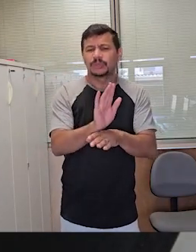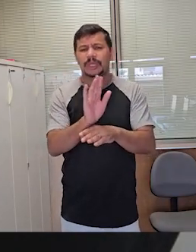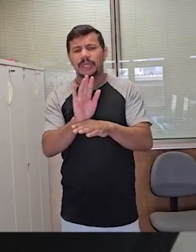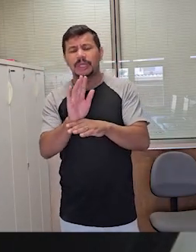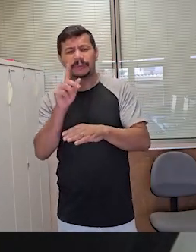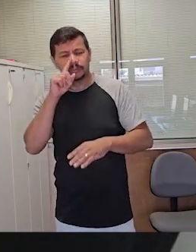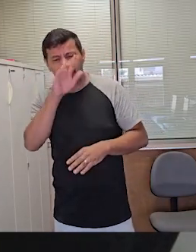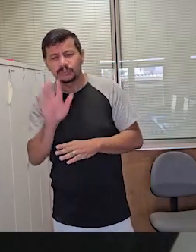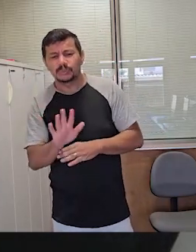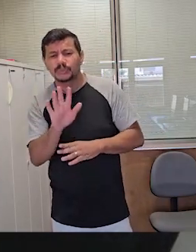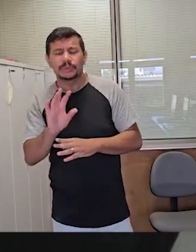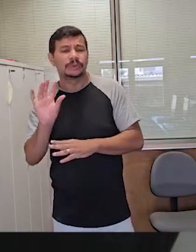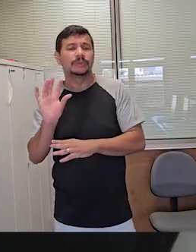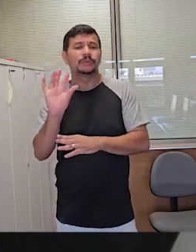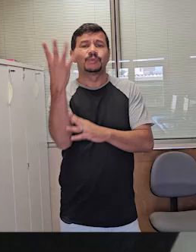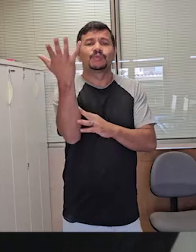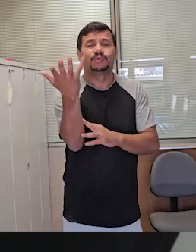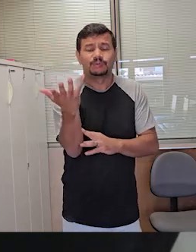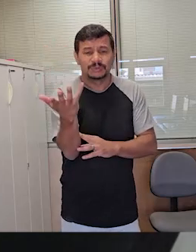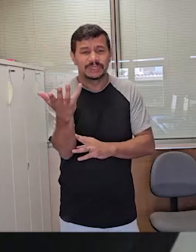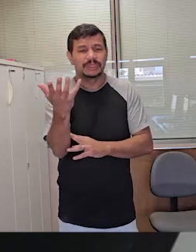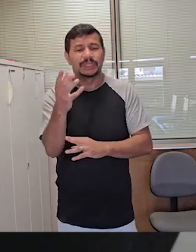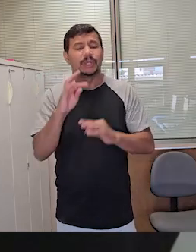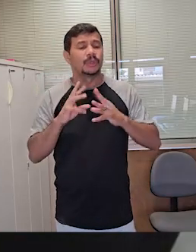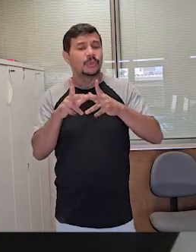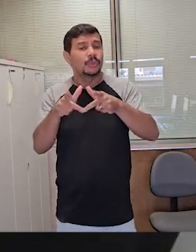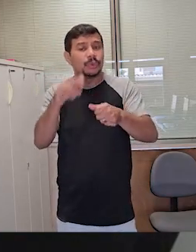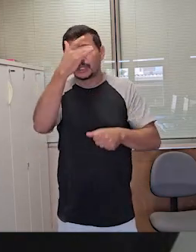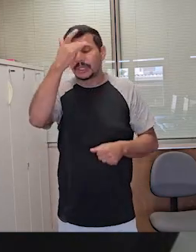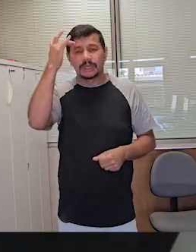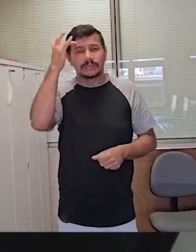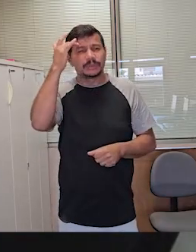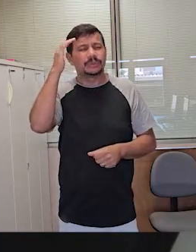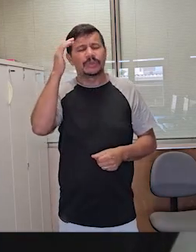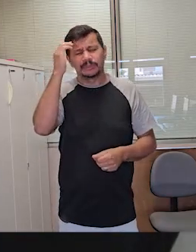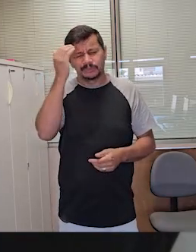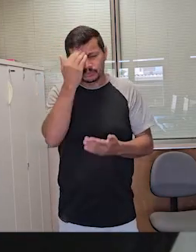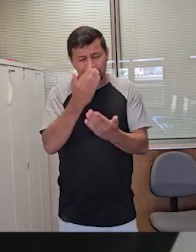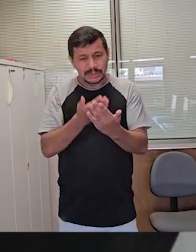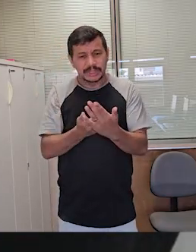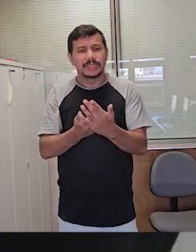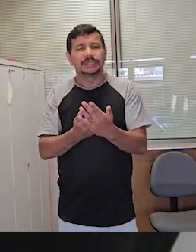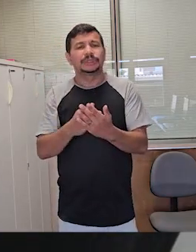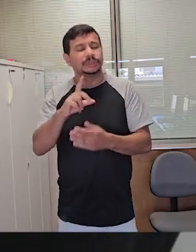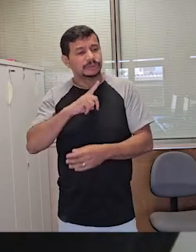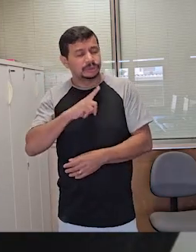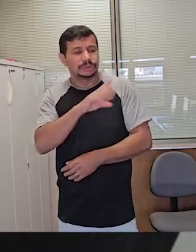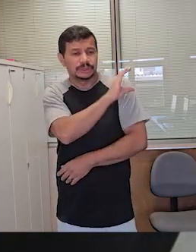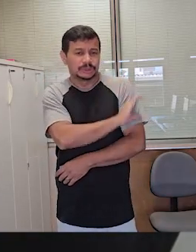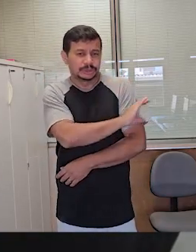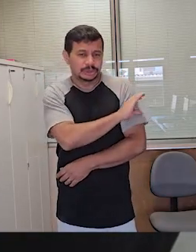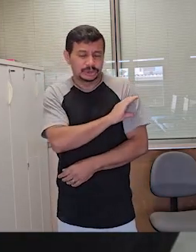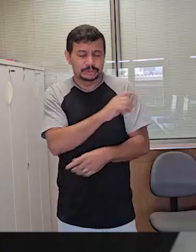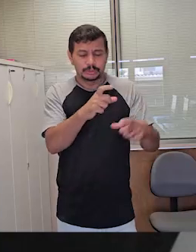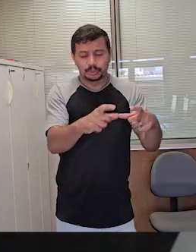muito bem que quando fala em prevenção de acidentes, todos acreditam que tem uma CIPA no ambiente de trabalho e já vai resolver a questão.